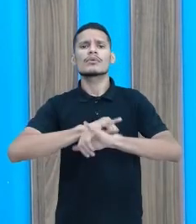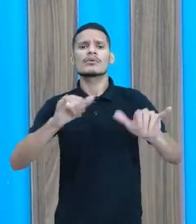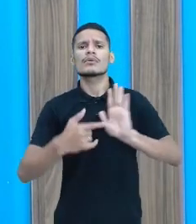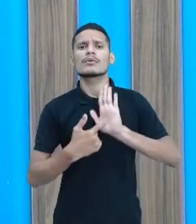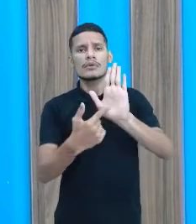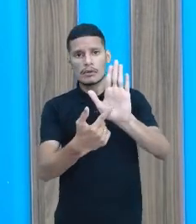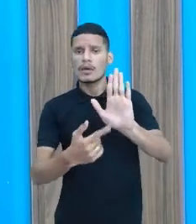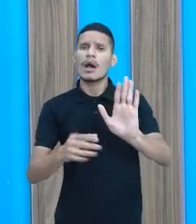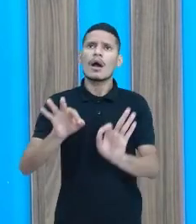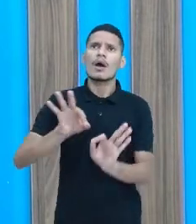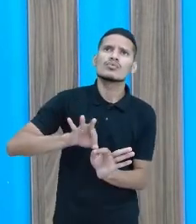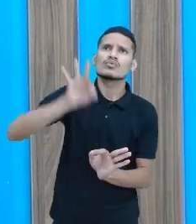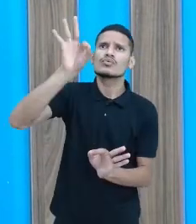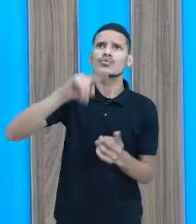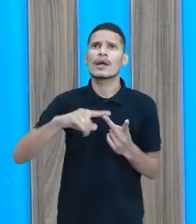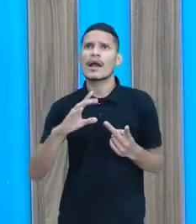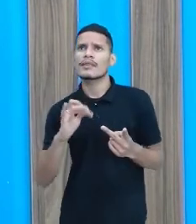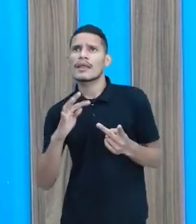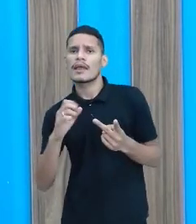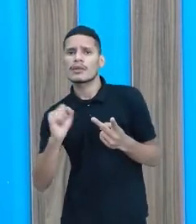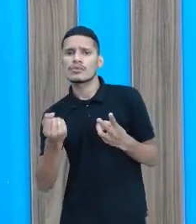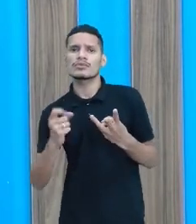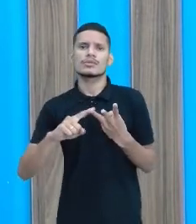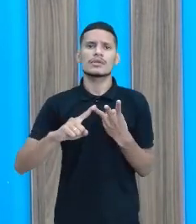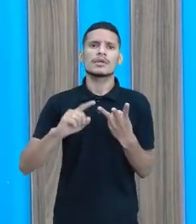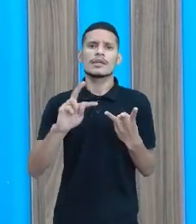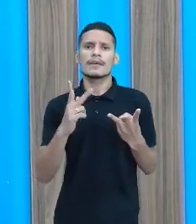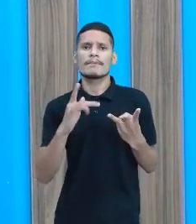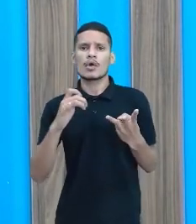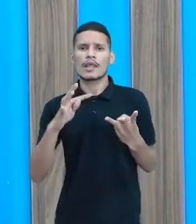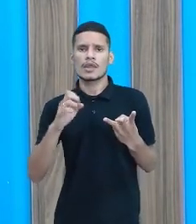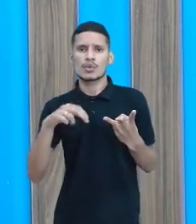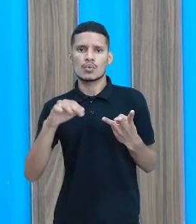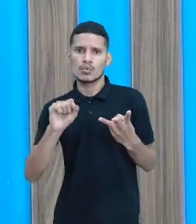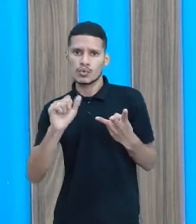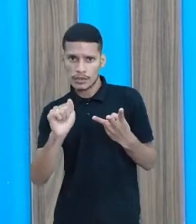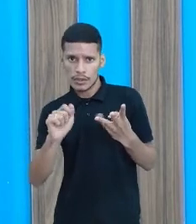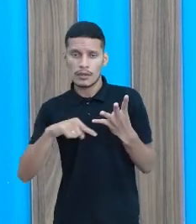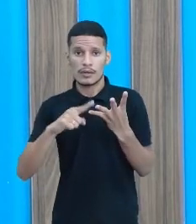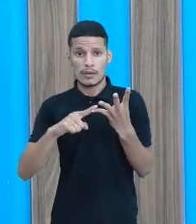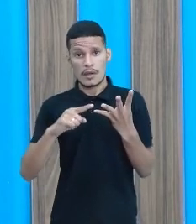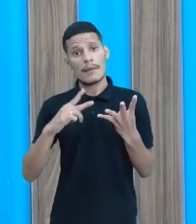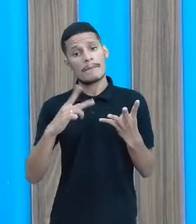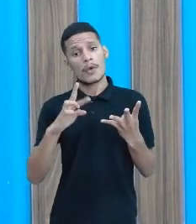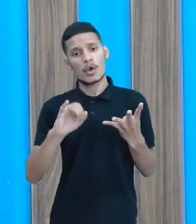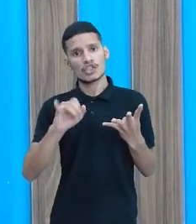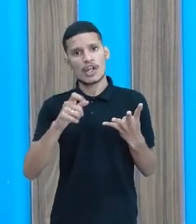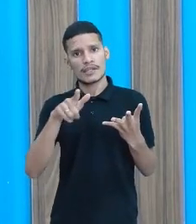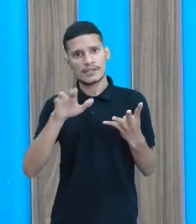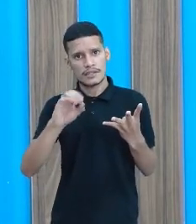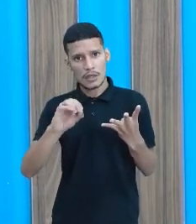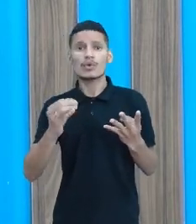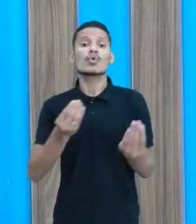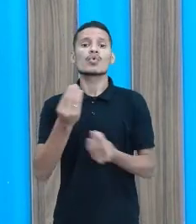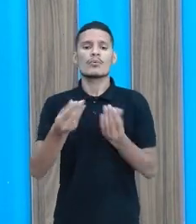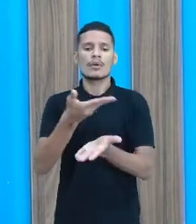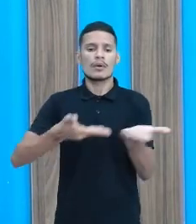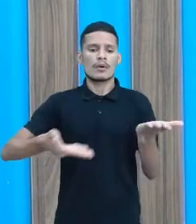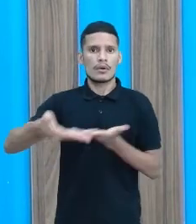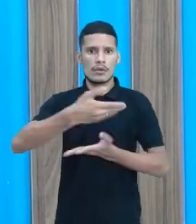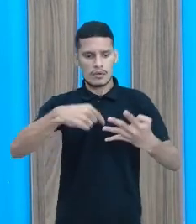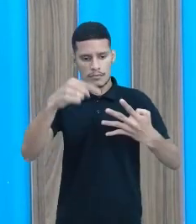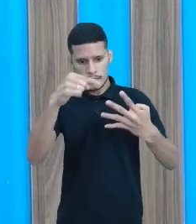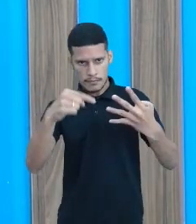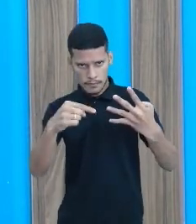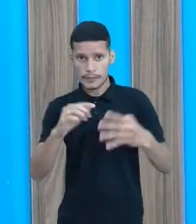seja, altura, catetos, hipotenusa, projeções e como relacionar todas elas aí, tá certo? Eu vou